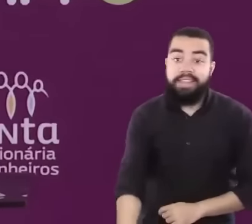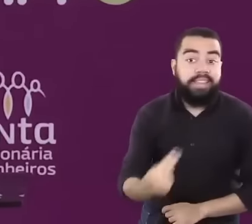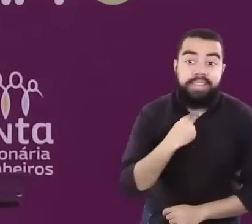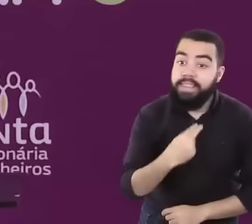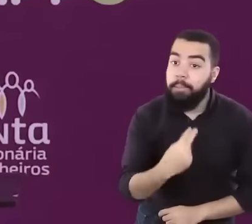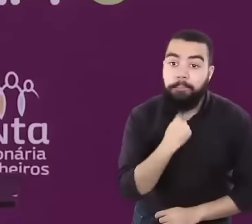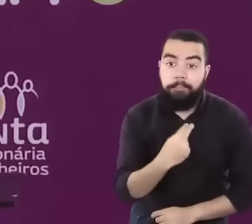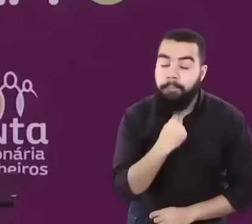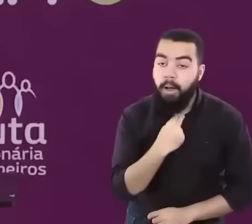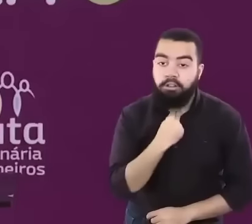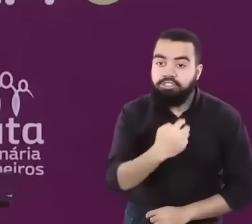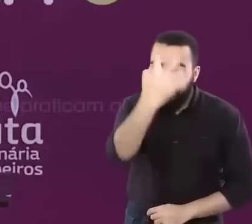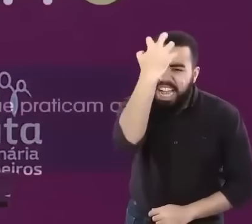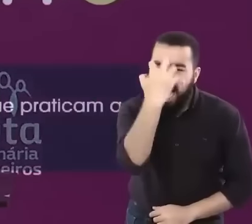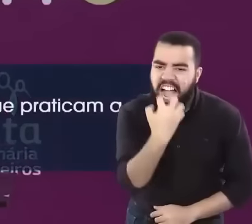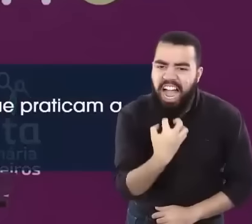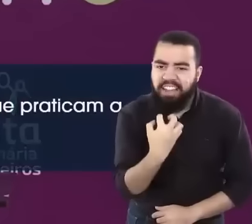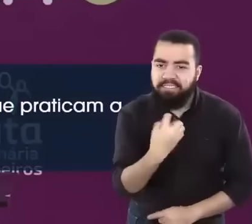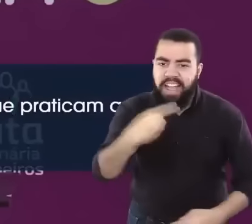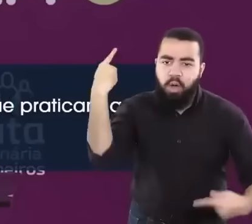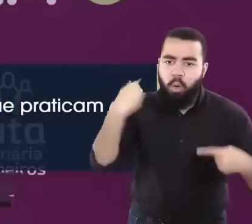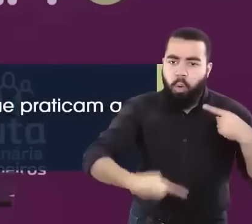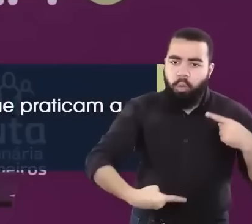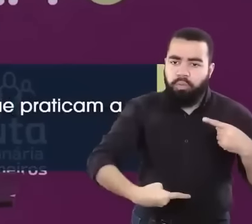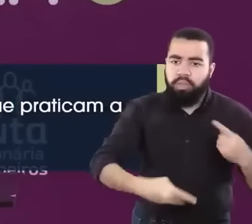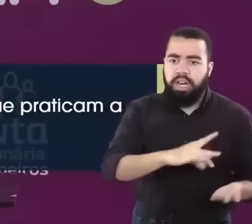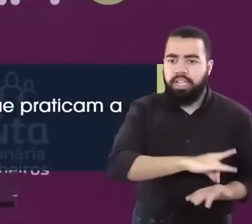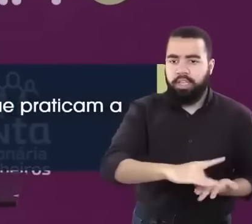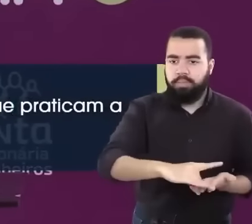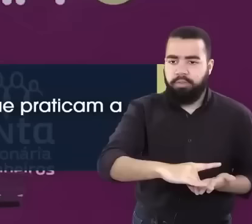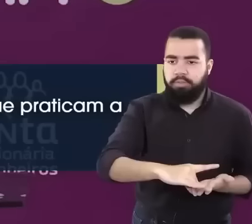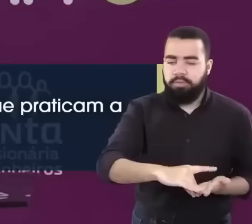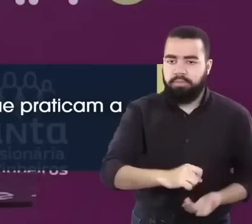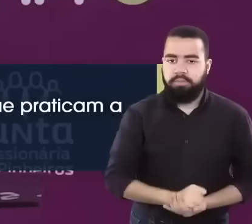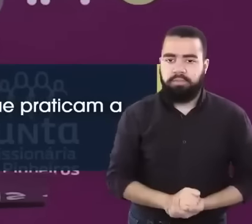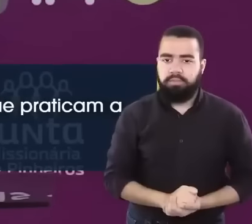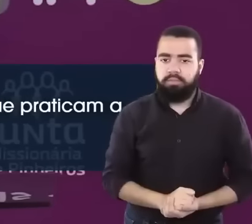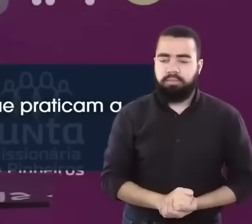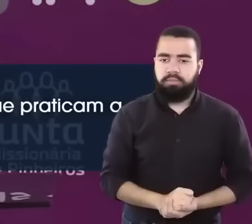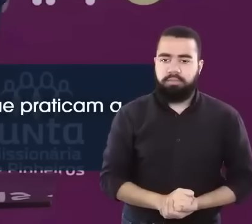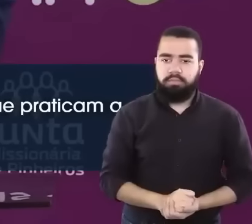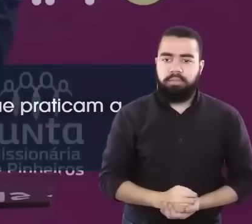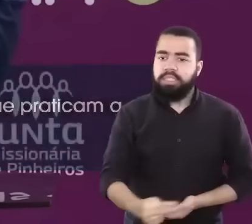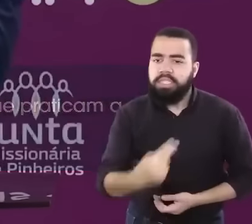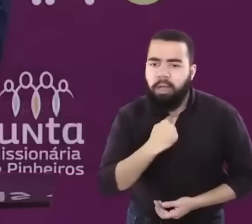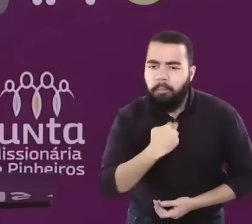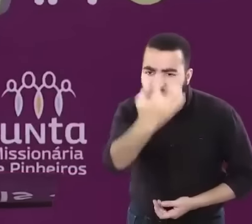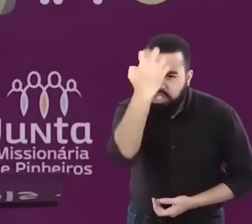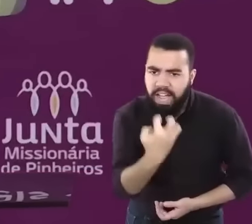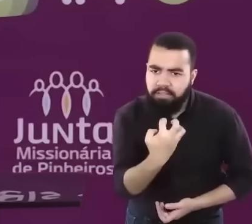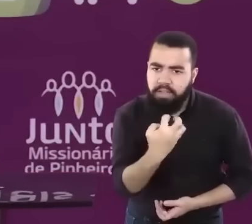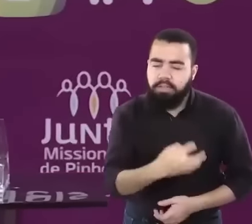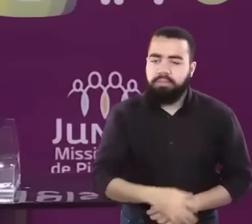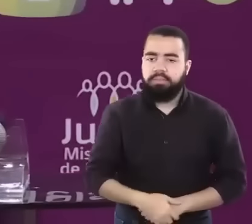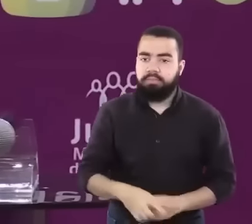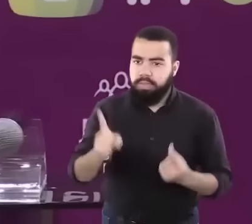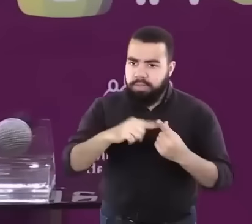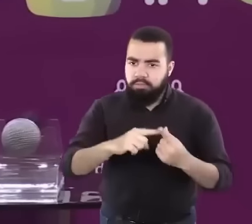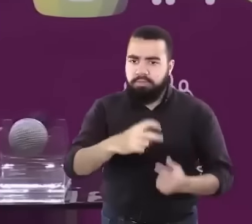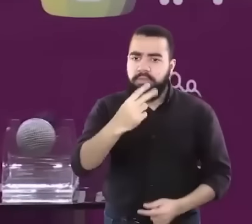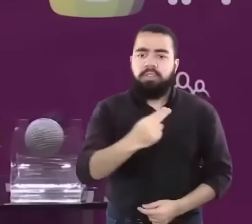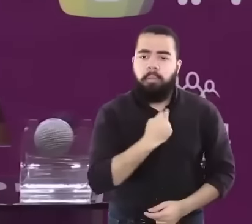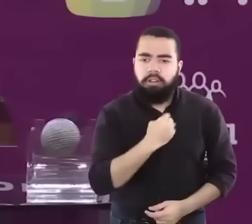indignes por causa dos malfeitores então grifa aí não te indignes a palavra